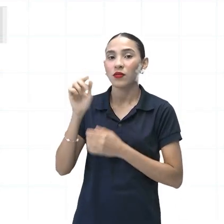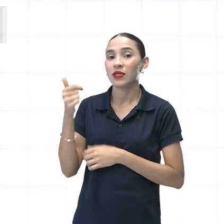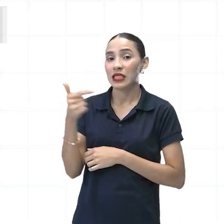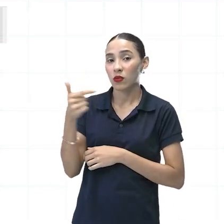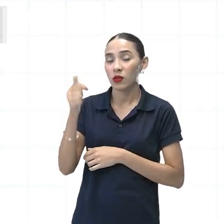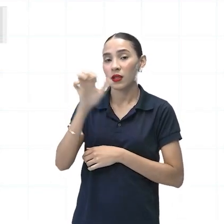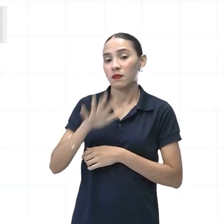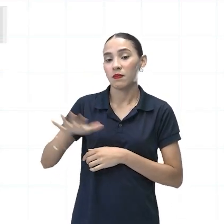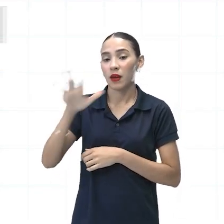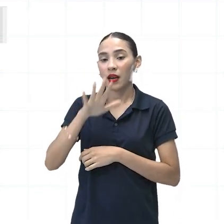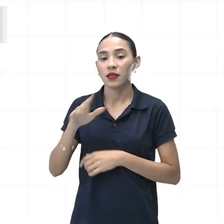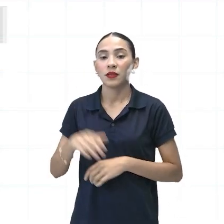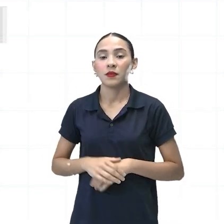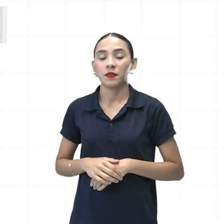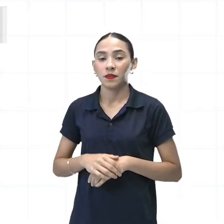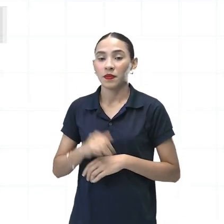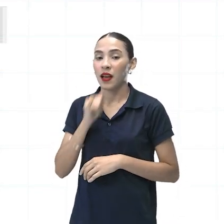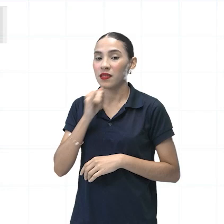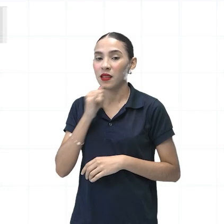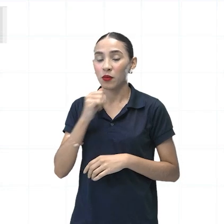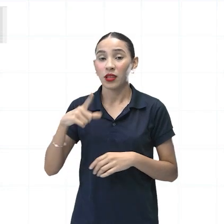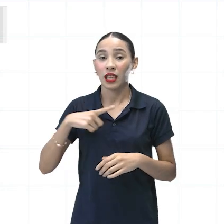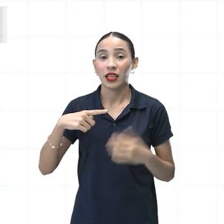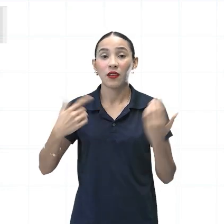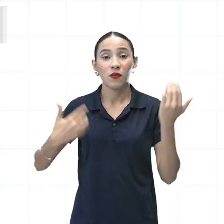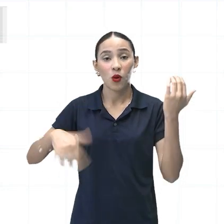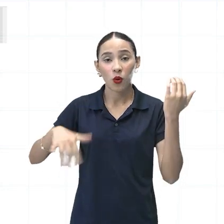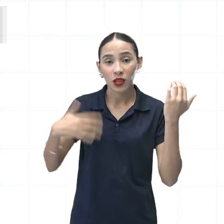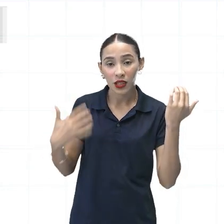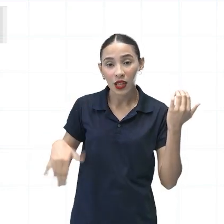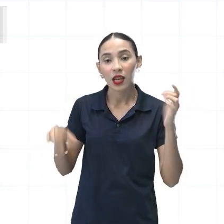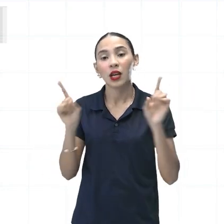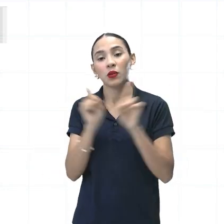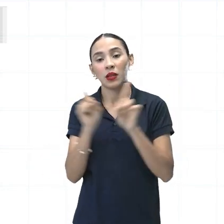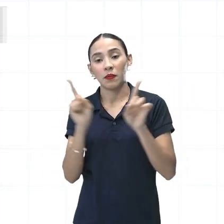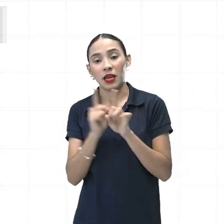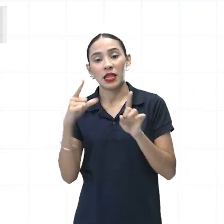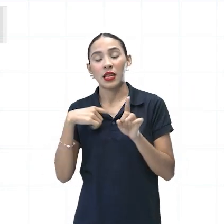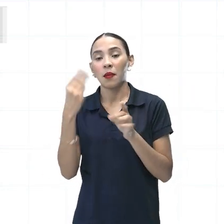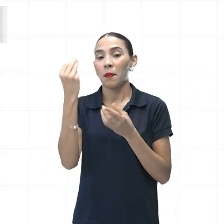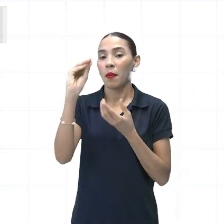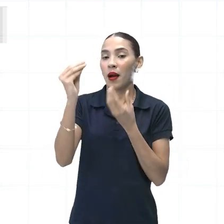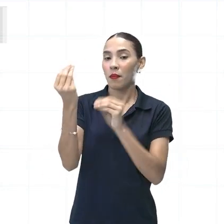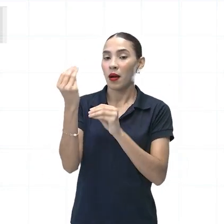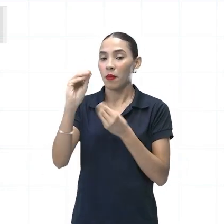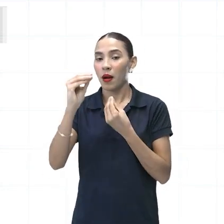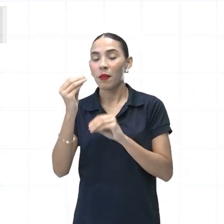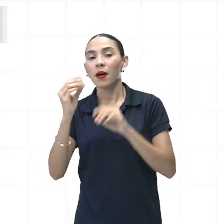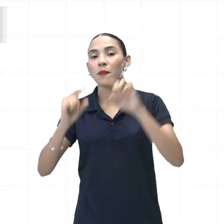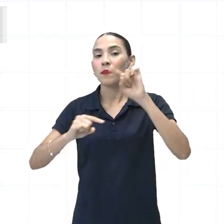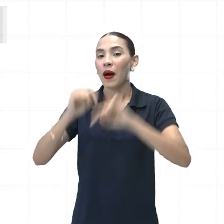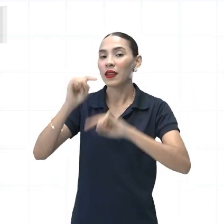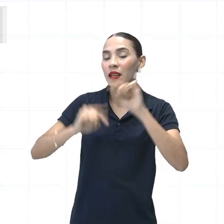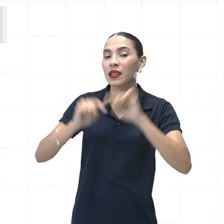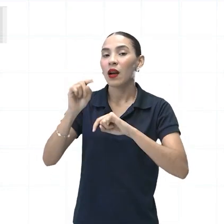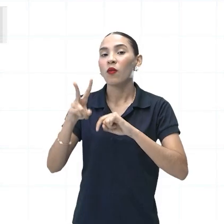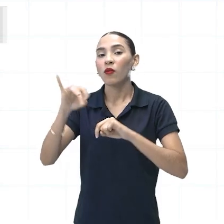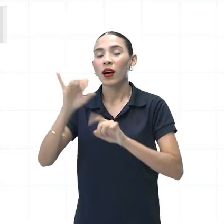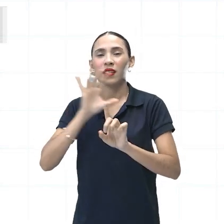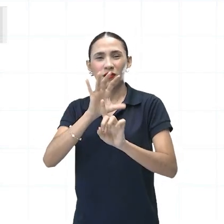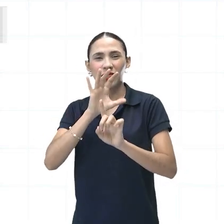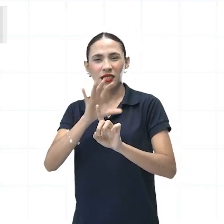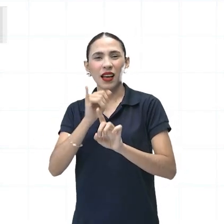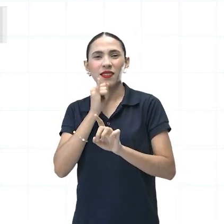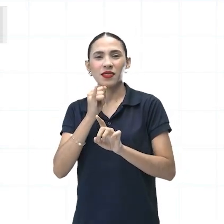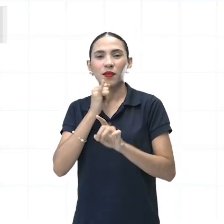né? Ainda vida com uma guitarra, aonde eles vão também inserir objetos que vão causar